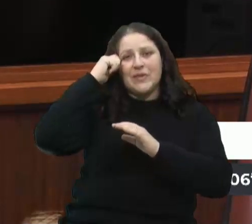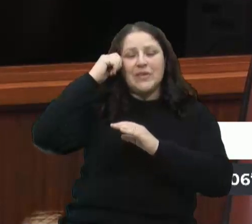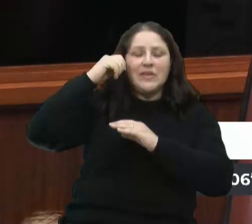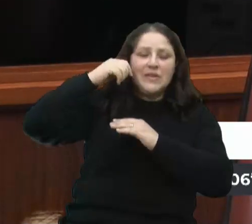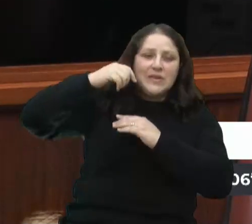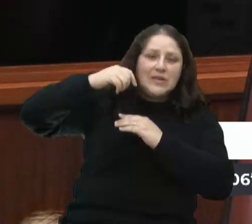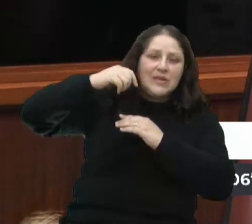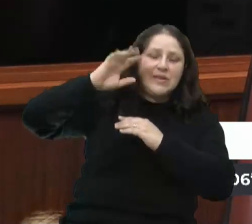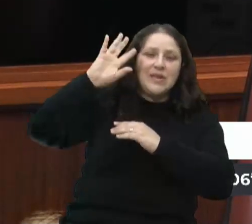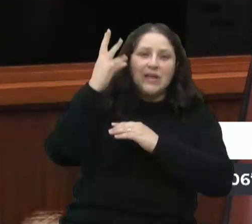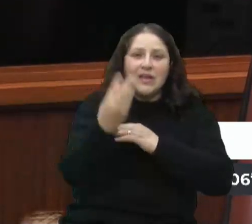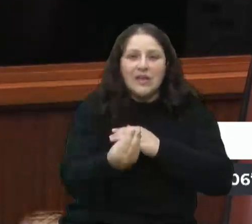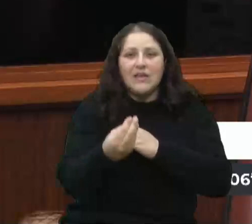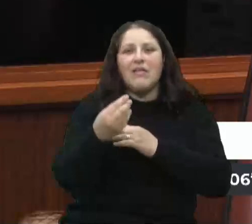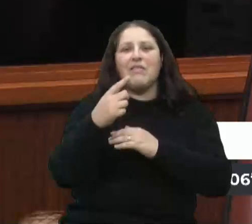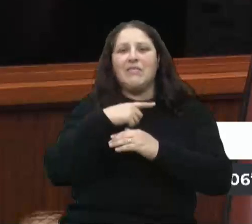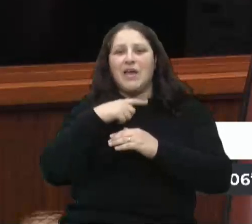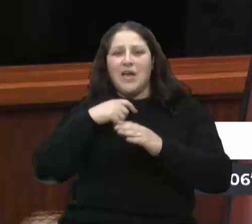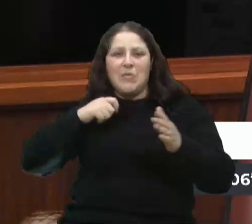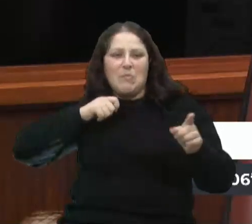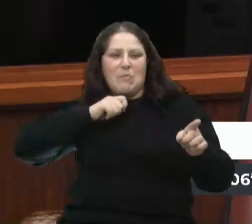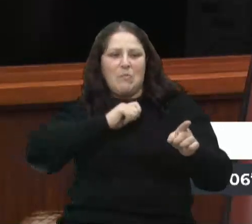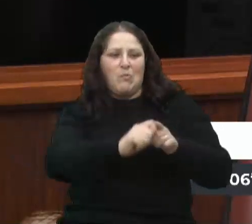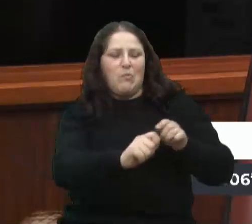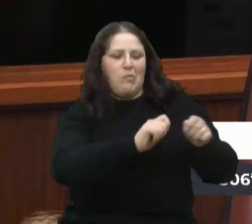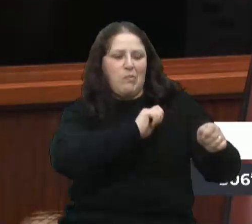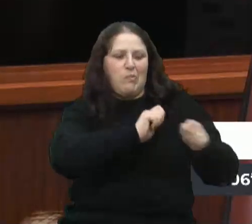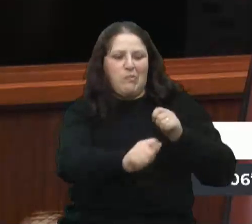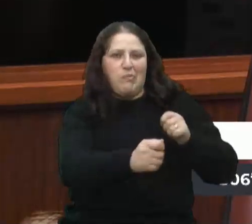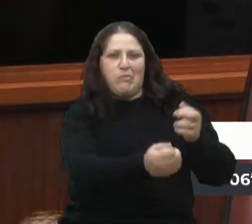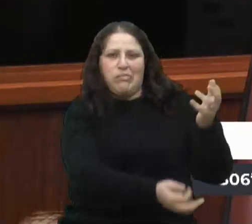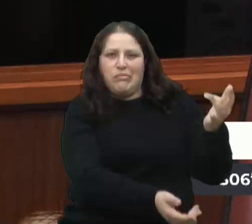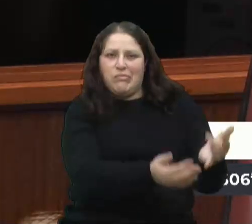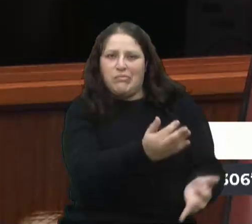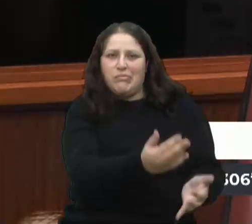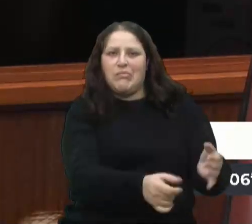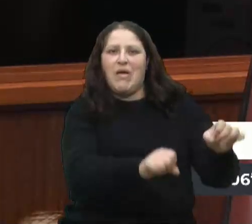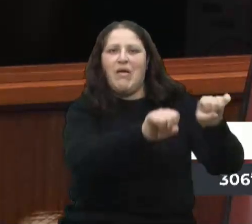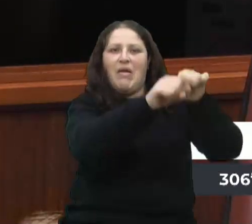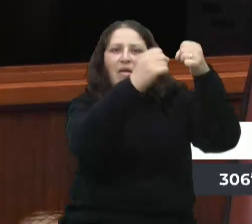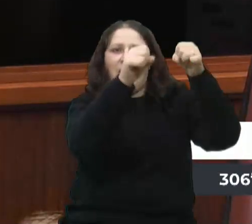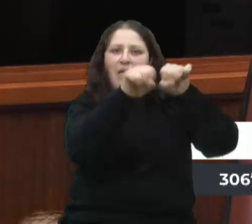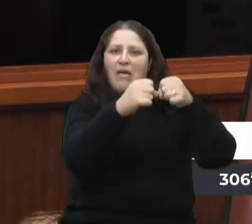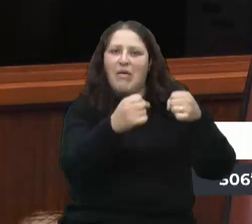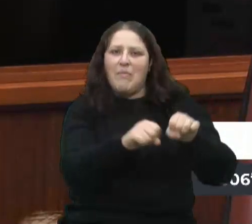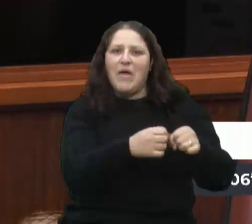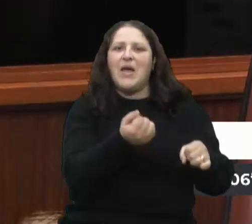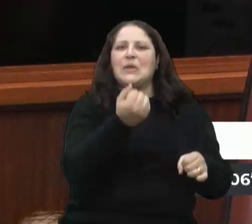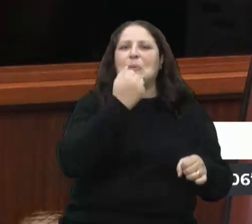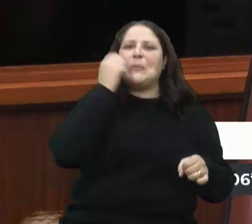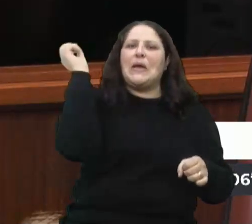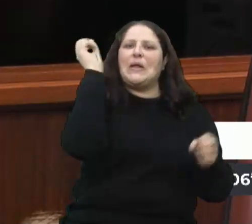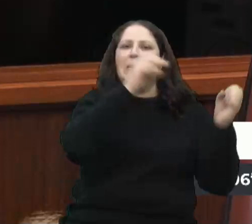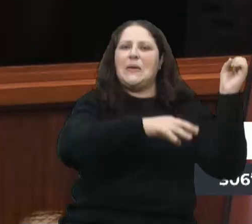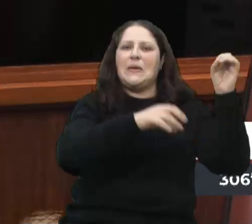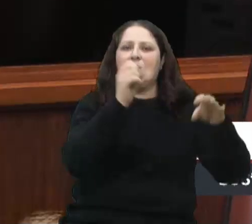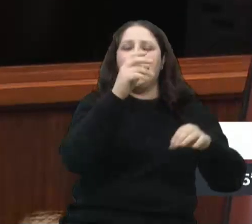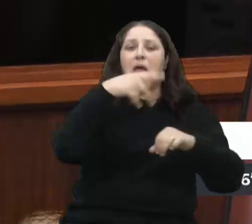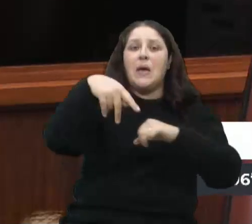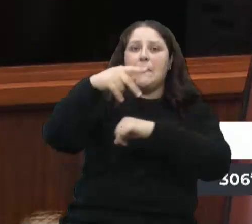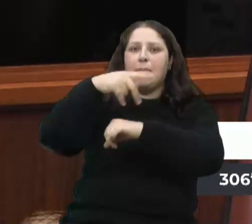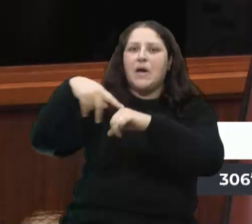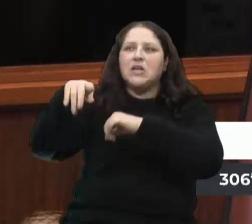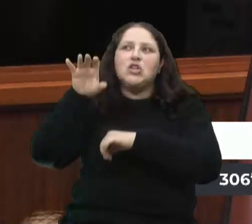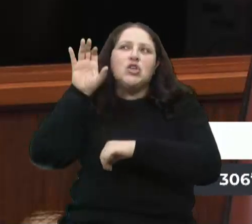incendiados, ou apedrejados, ou quebrados no país inteiro? Se ouve notícia e muito pouco se